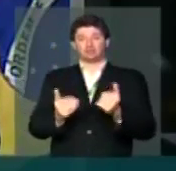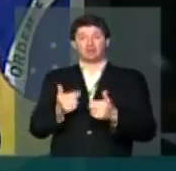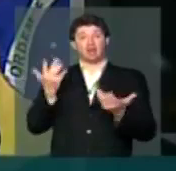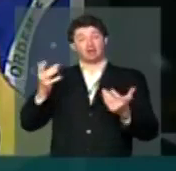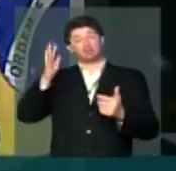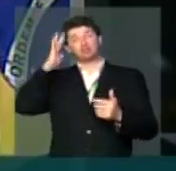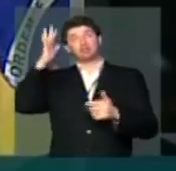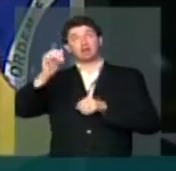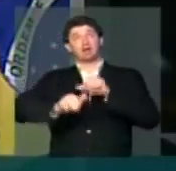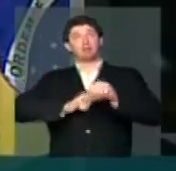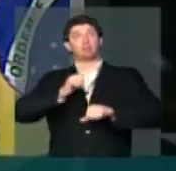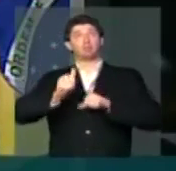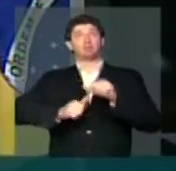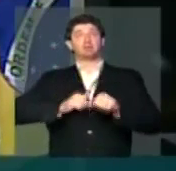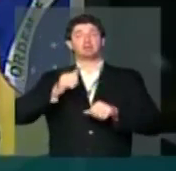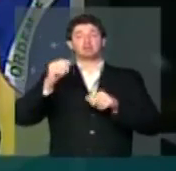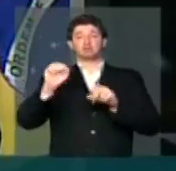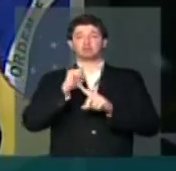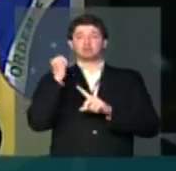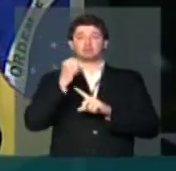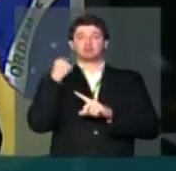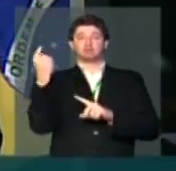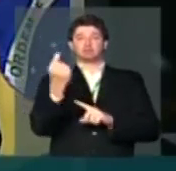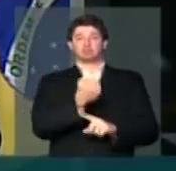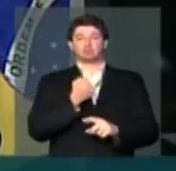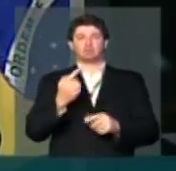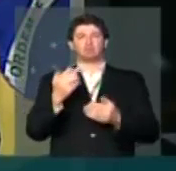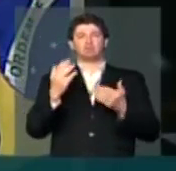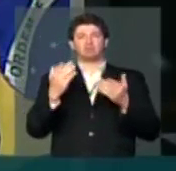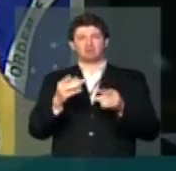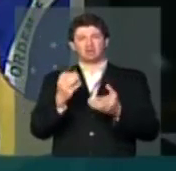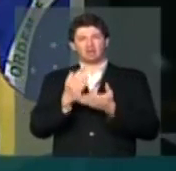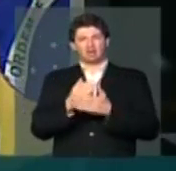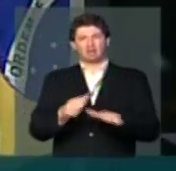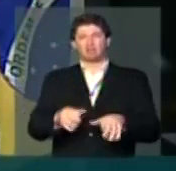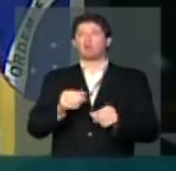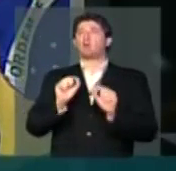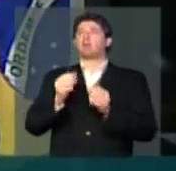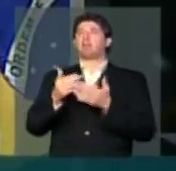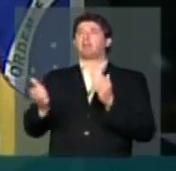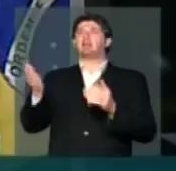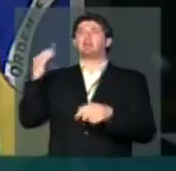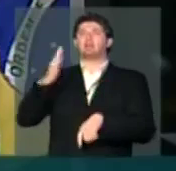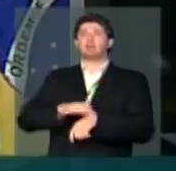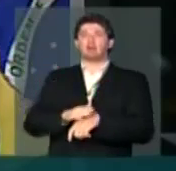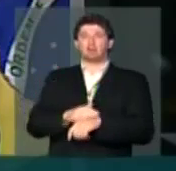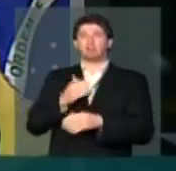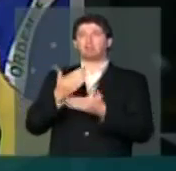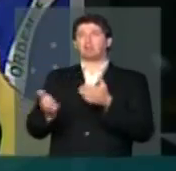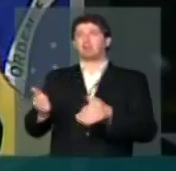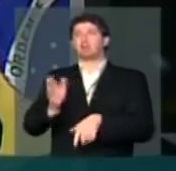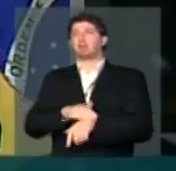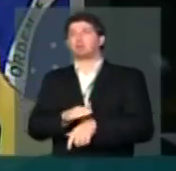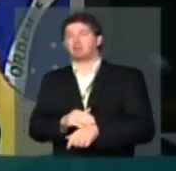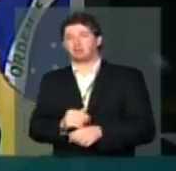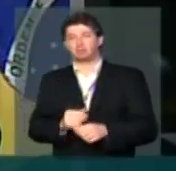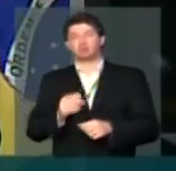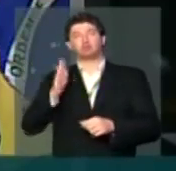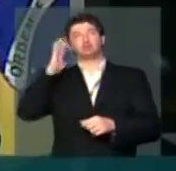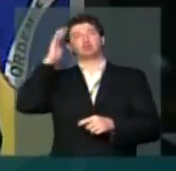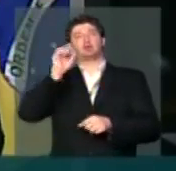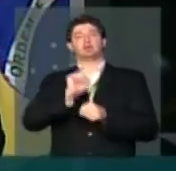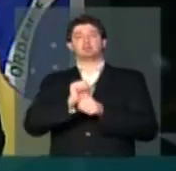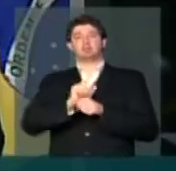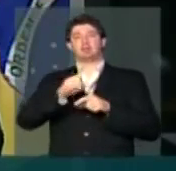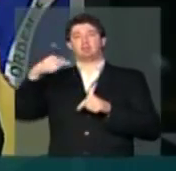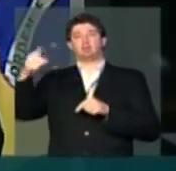mudança no nosso patamar de desenvolvimento. É hora de pararmos de contar as décadas perdidas e os sonhos adiados pela conveniência.